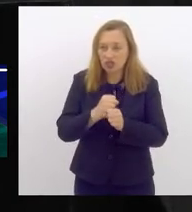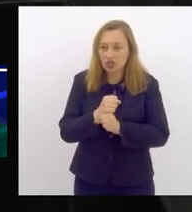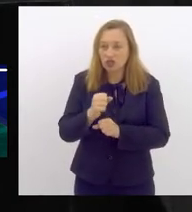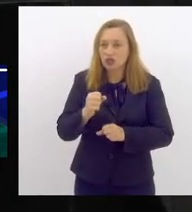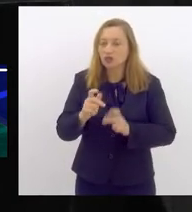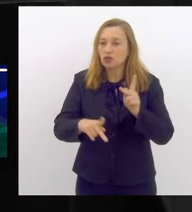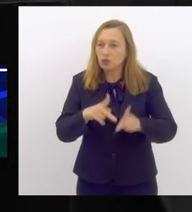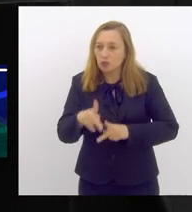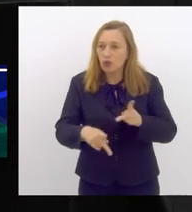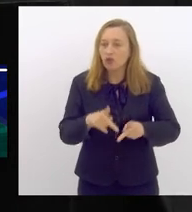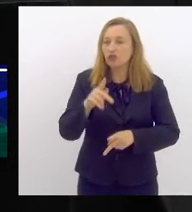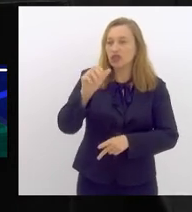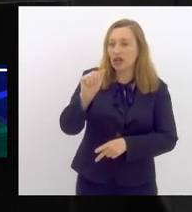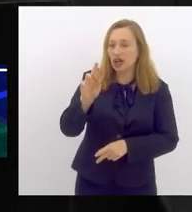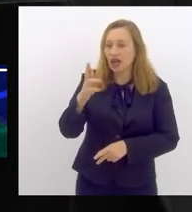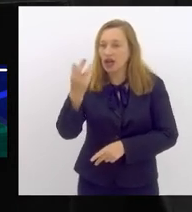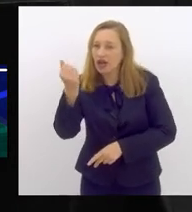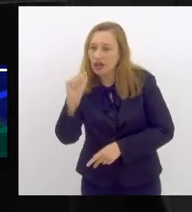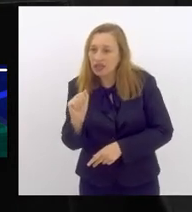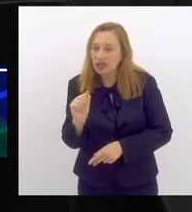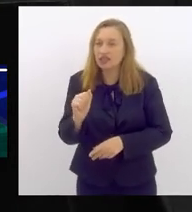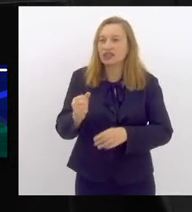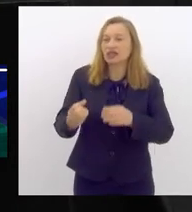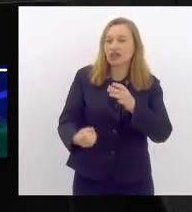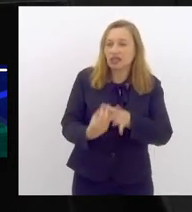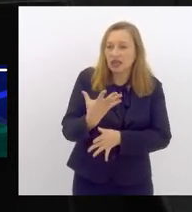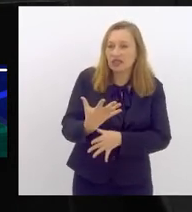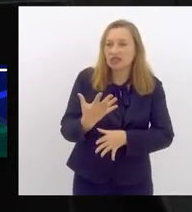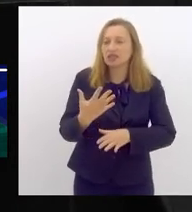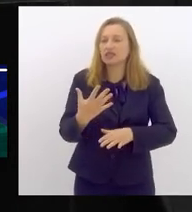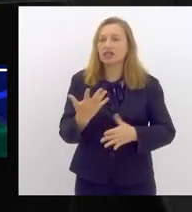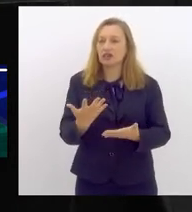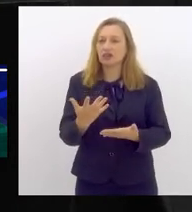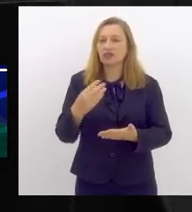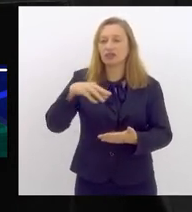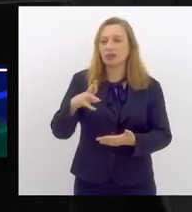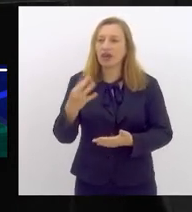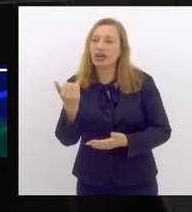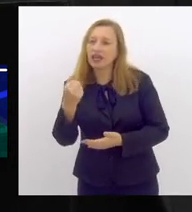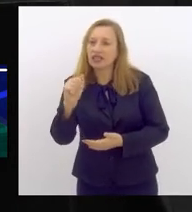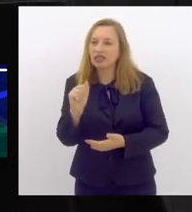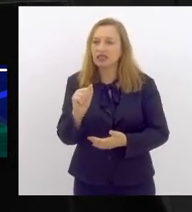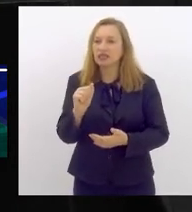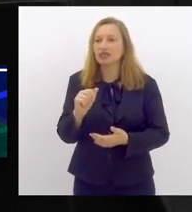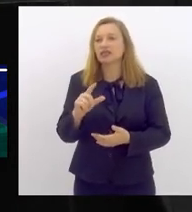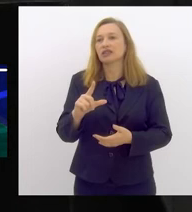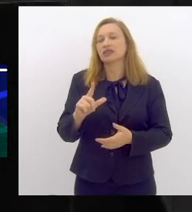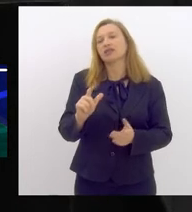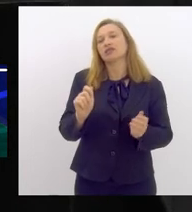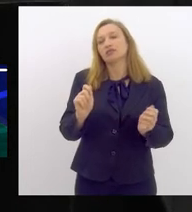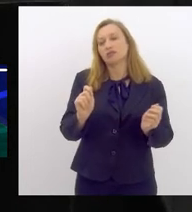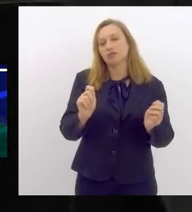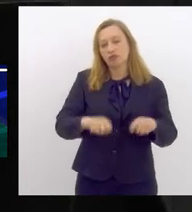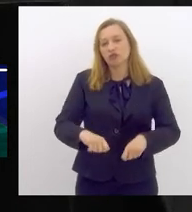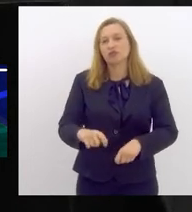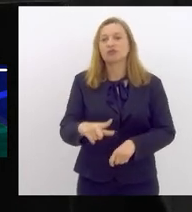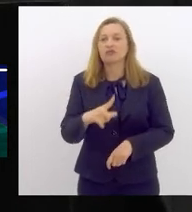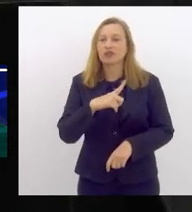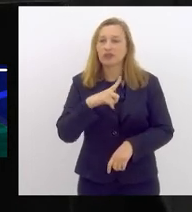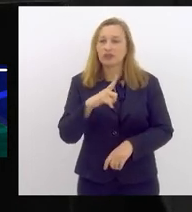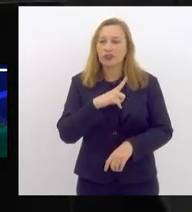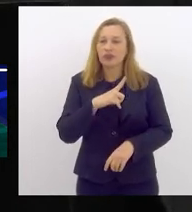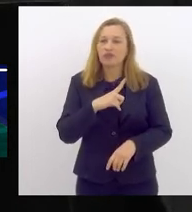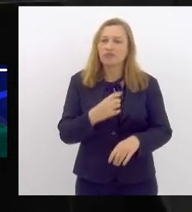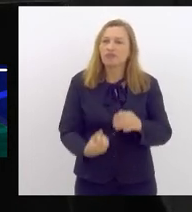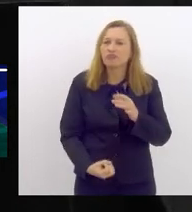Reis esse investimento na construção e na instalação da Marina São Bento vai estar possibilitando